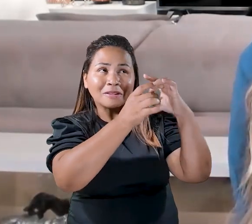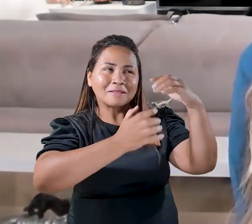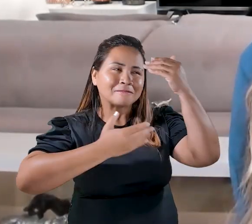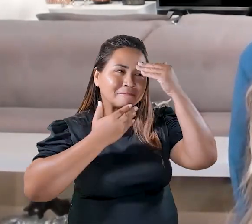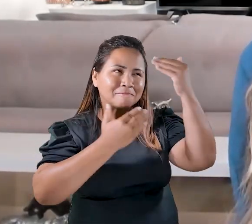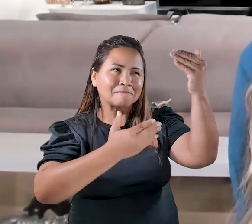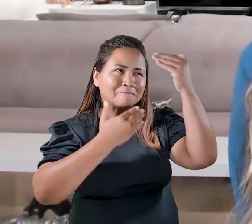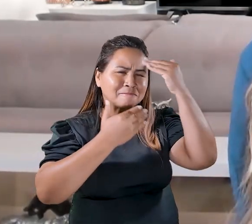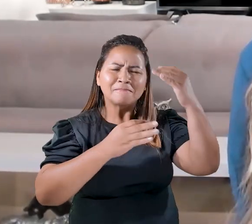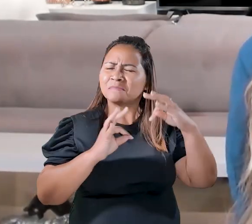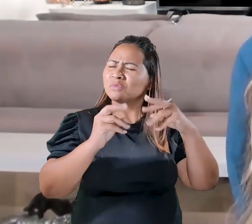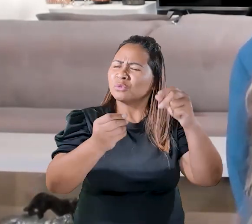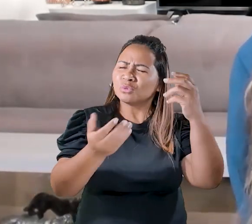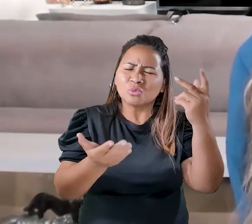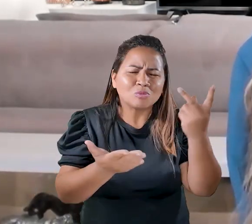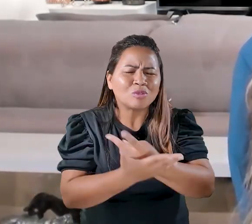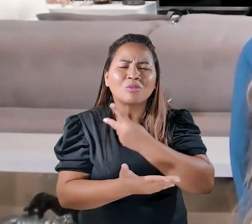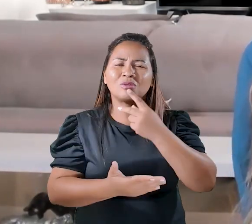acontecendo.